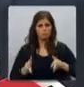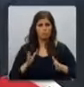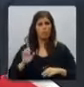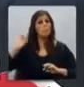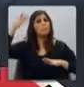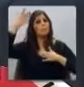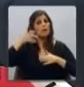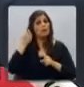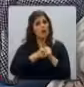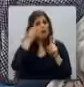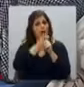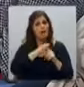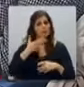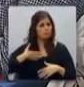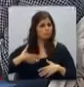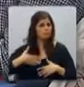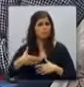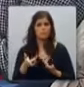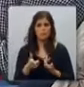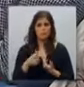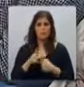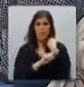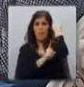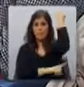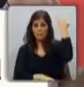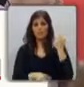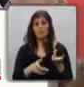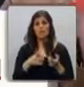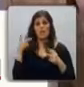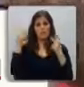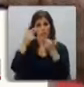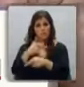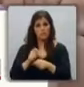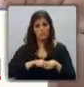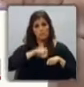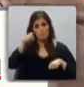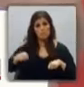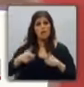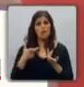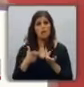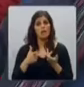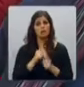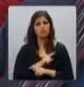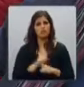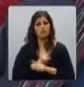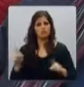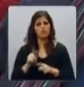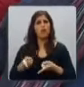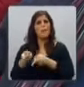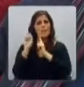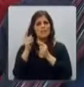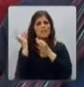combate durante muito tempo. Em Peniche ficaram ainda críticas ao prolongamento das restrições à pesca da sardinha.